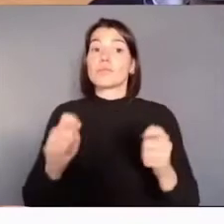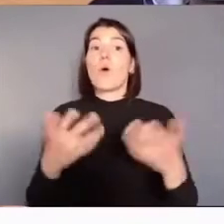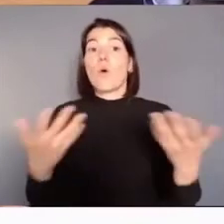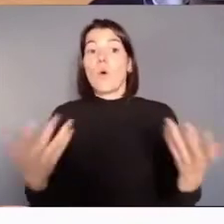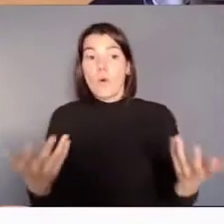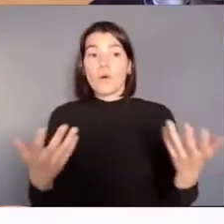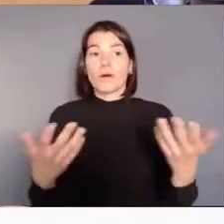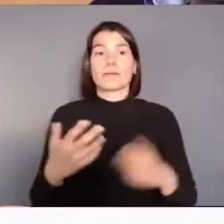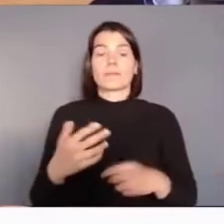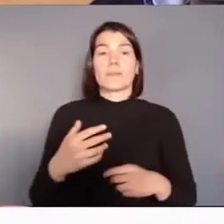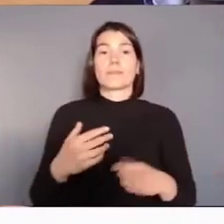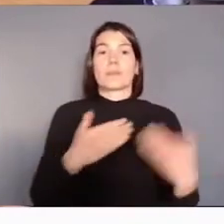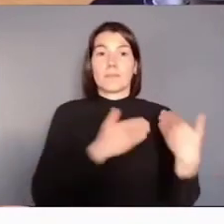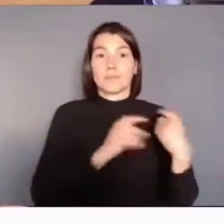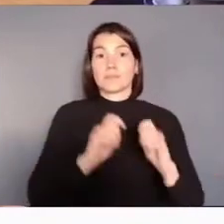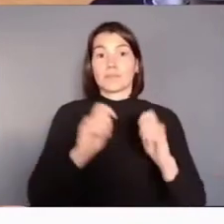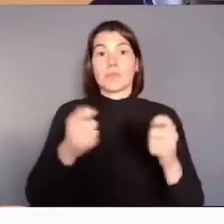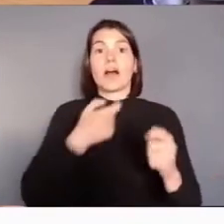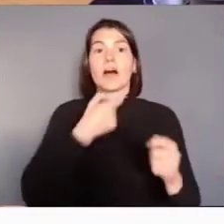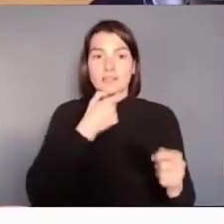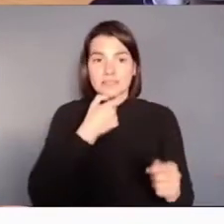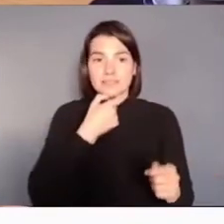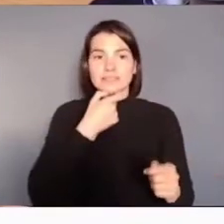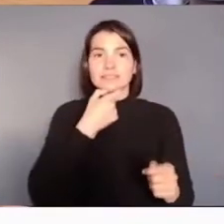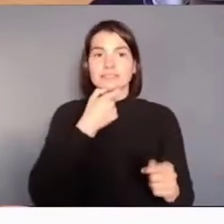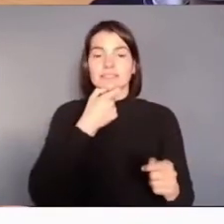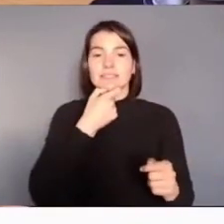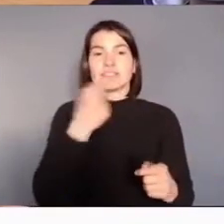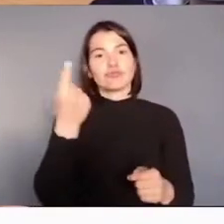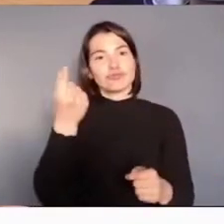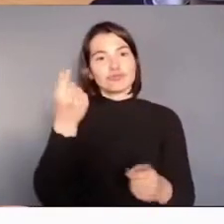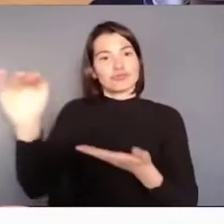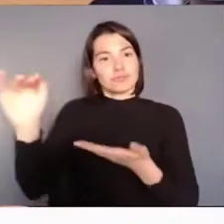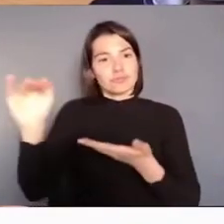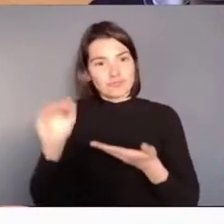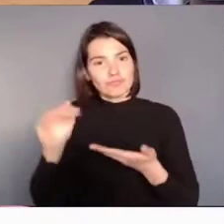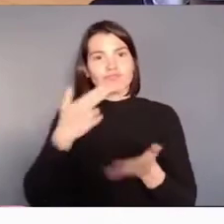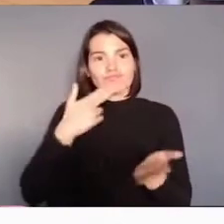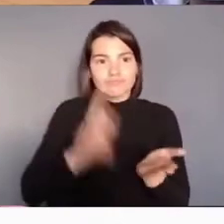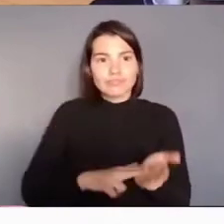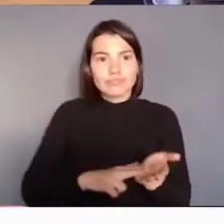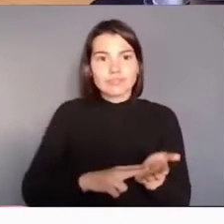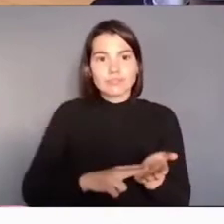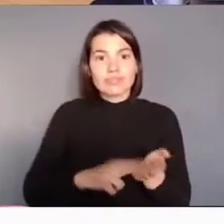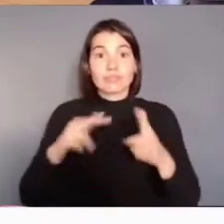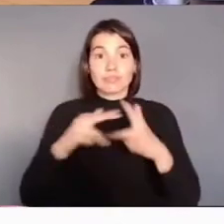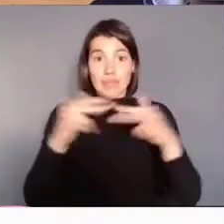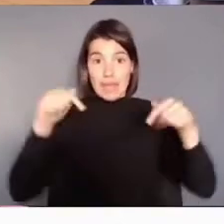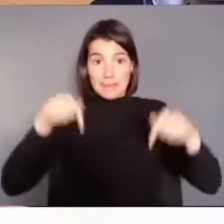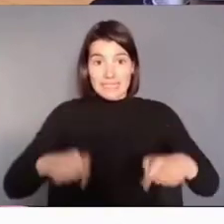delegação de competências quando há o pacote financeiro efetivo. Ou seja, esta Câmara assume